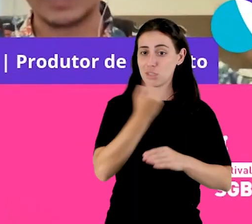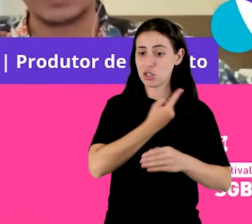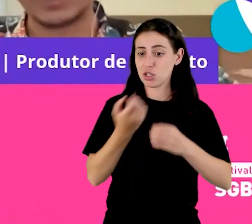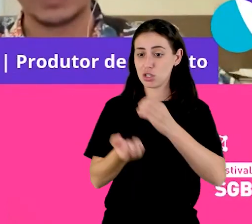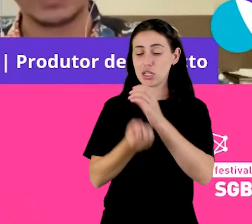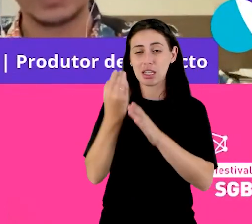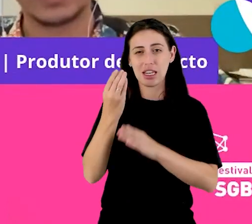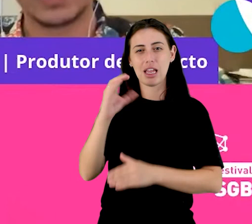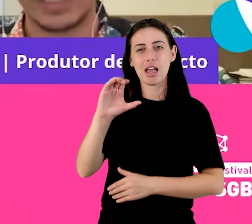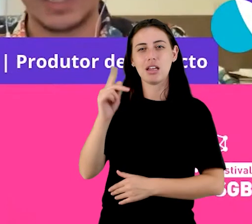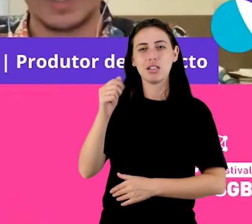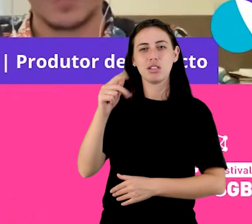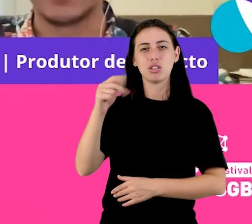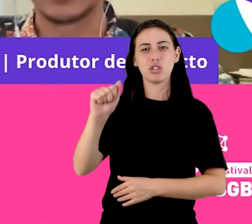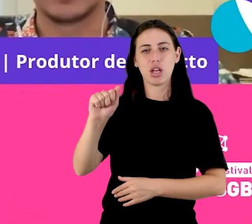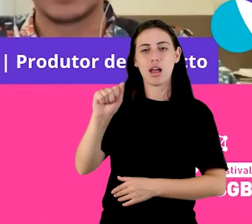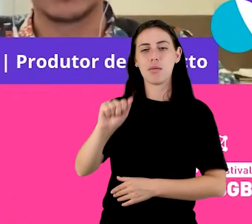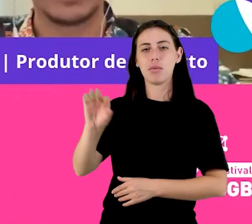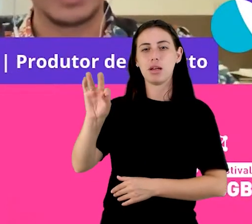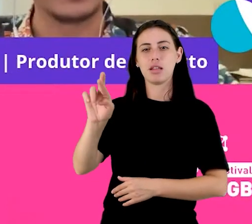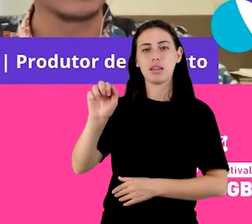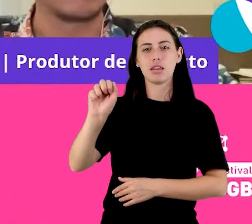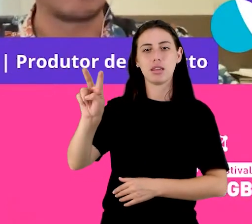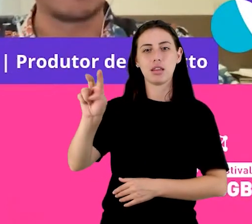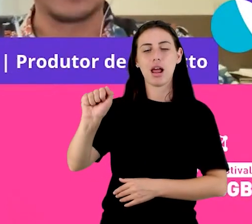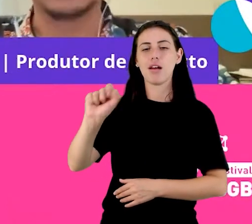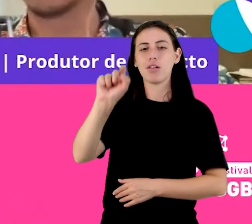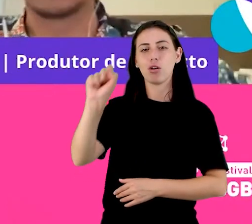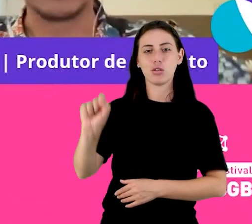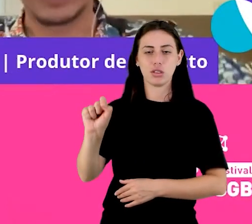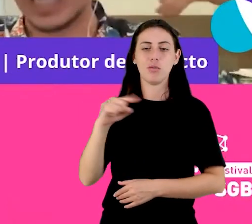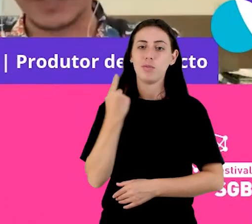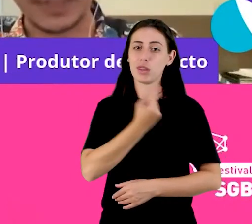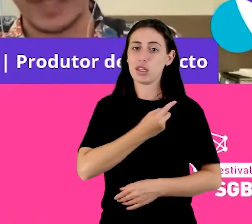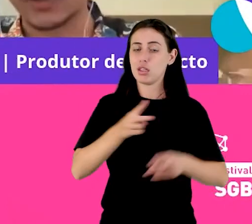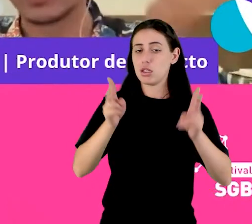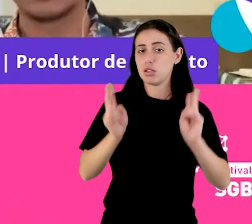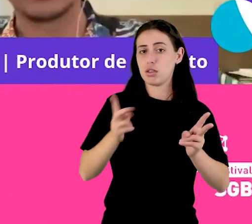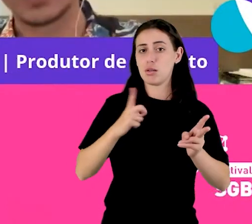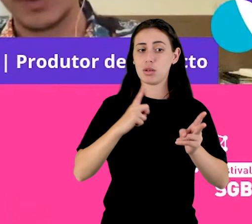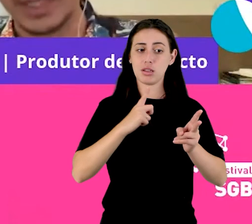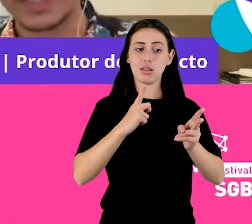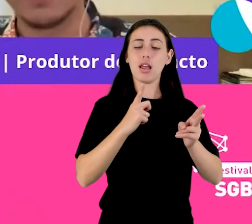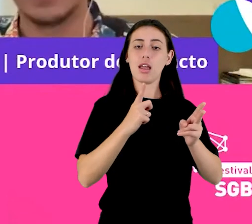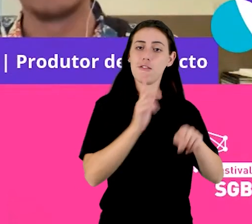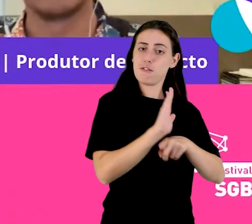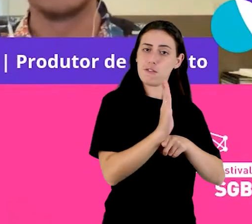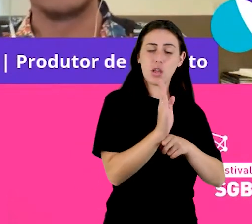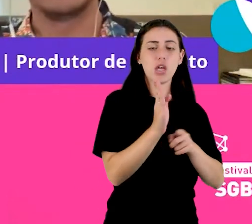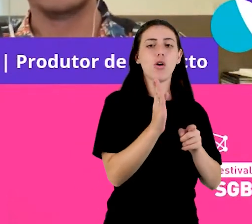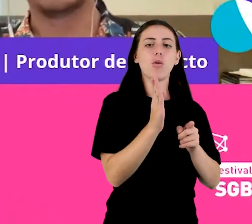fomentar essas exibições para essas comunidades, assim como todas as lives que a gente fez, todas tinham Libras